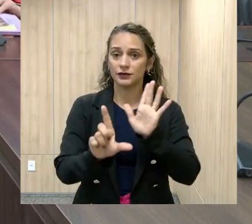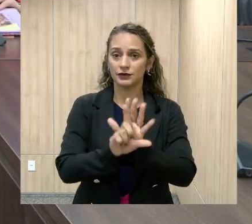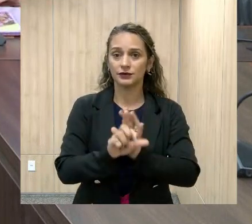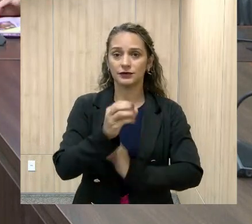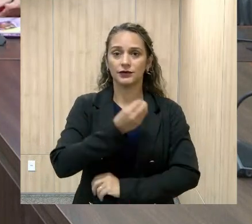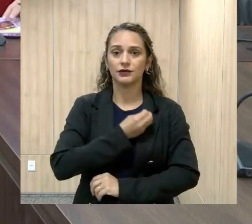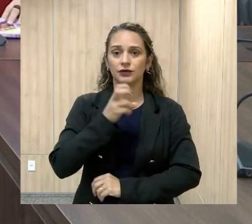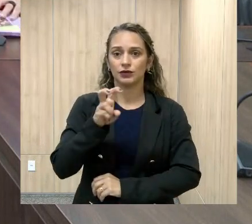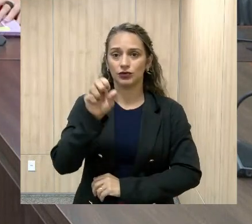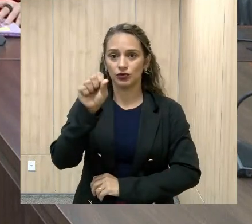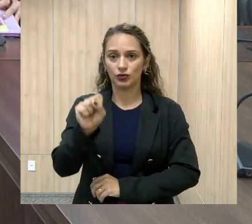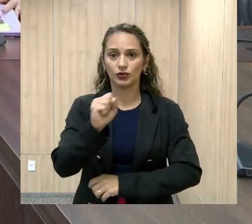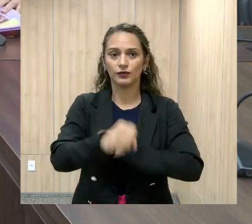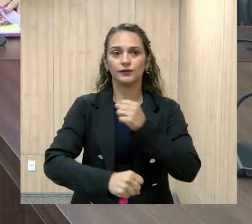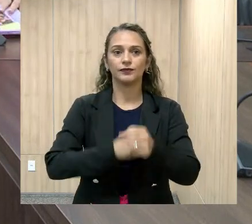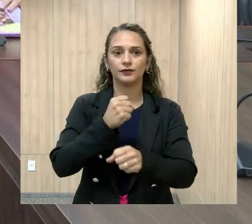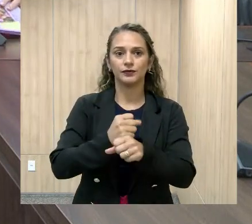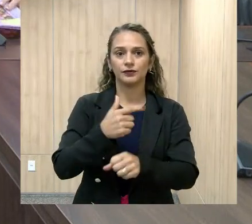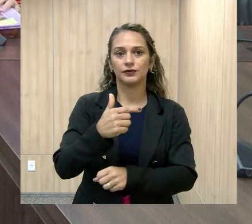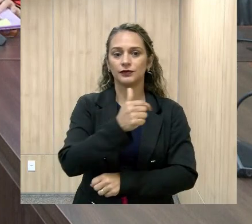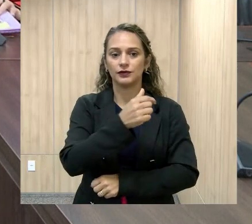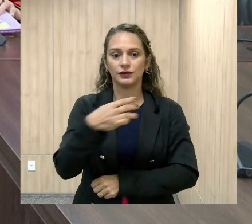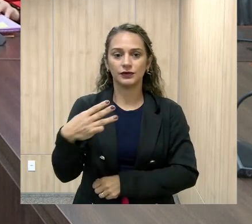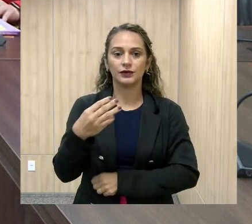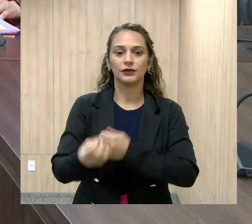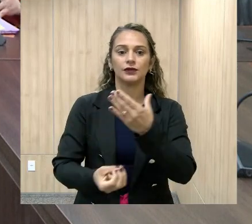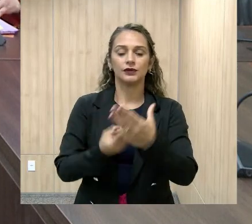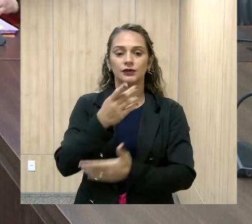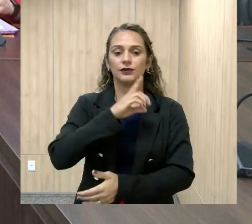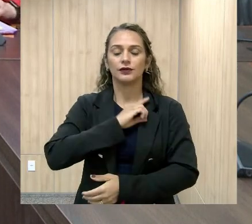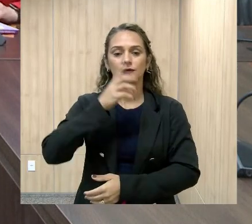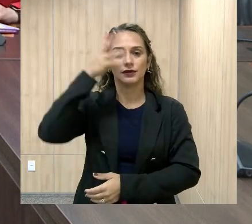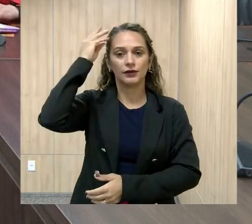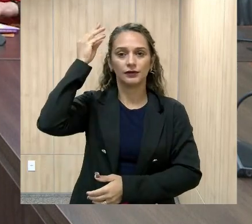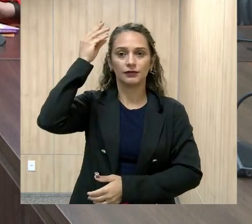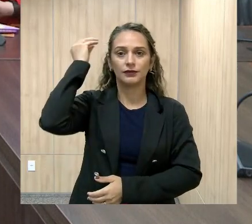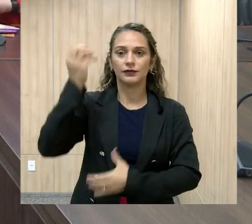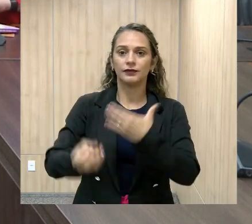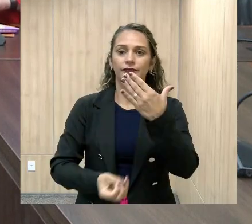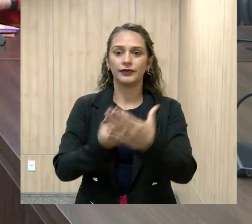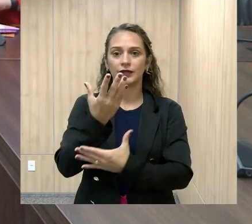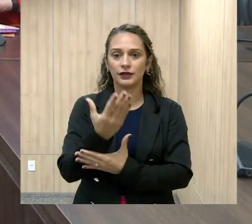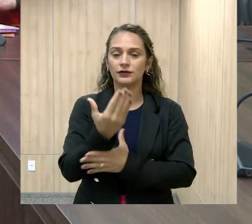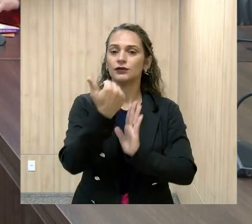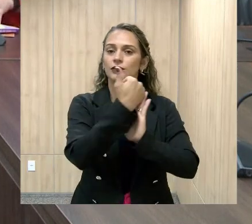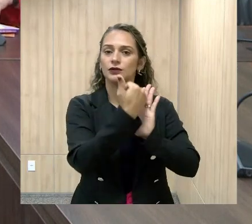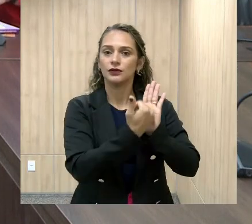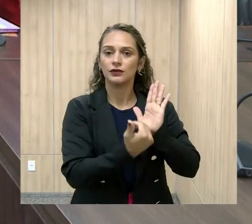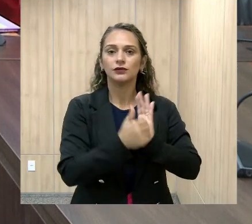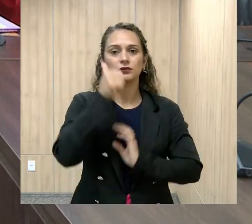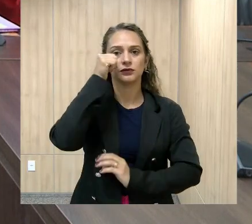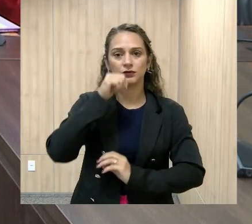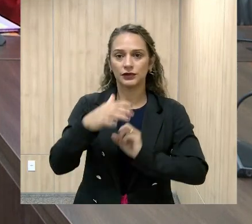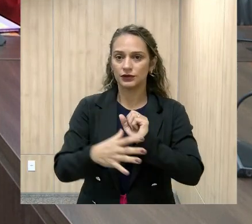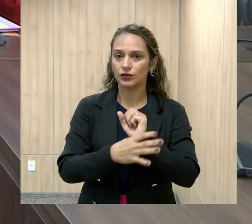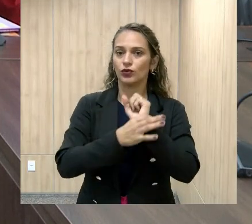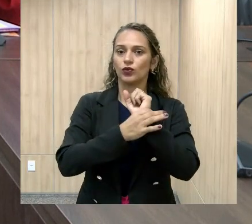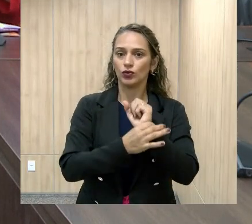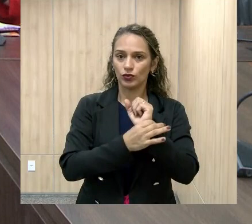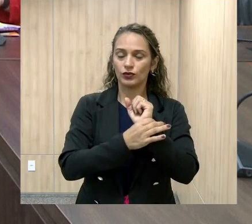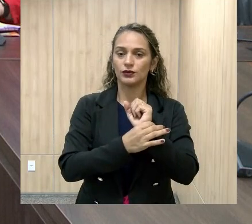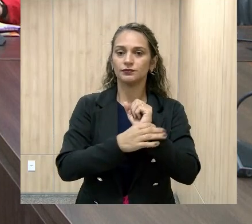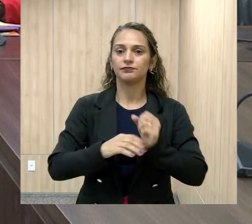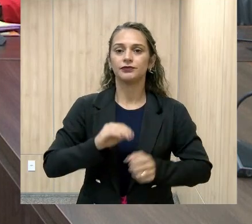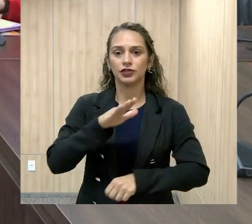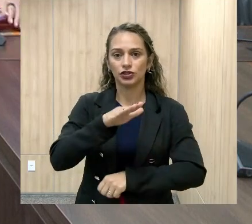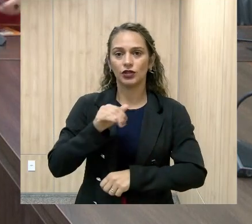número 58 de 2023 de autoria deputado do Delegado Camargo dispõe sobre a criação do protocolo mulher segura